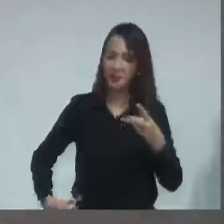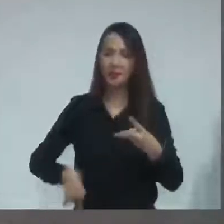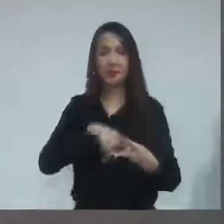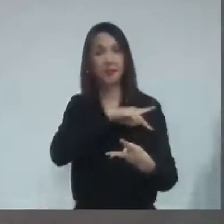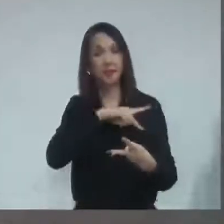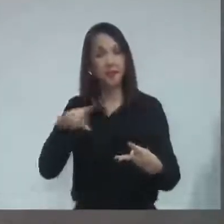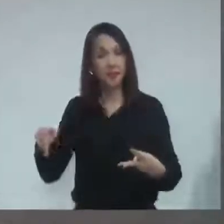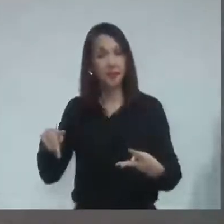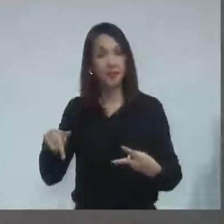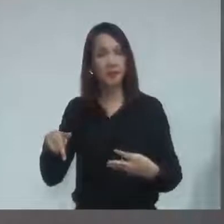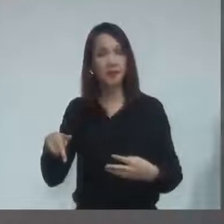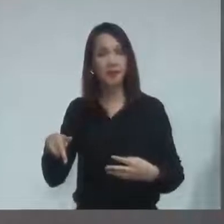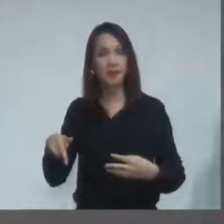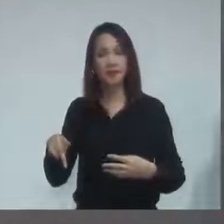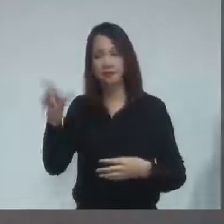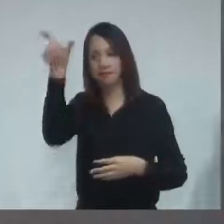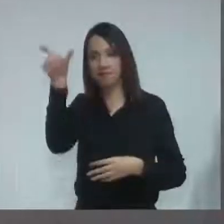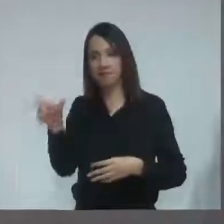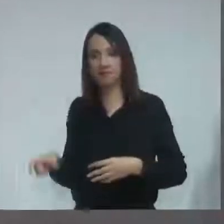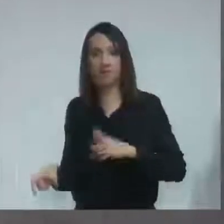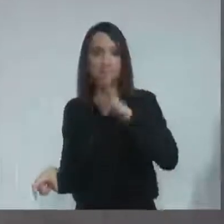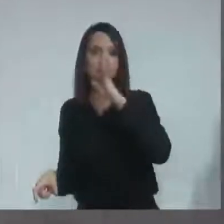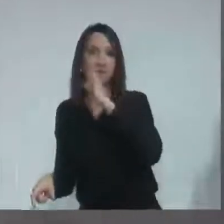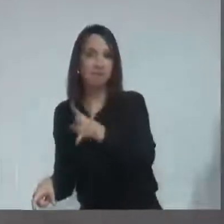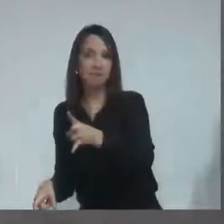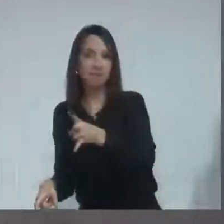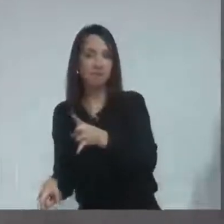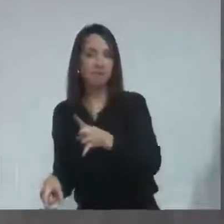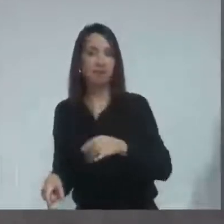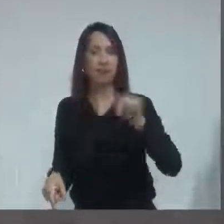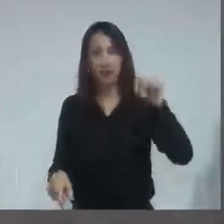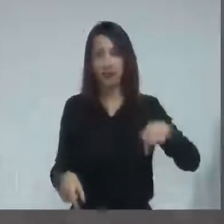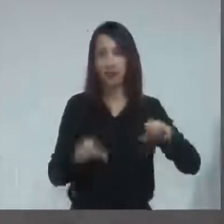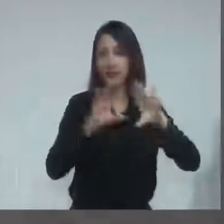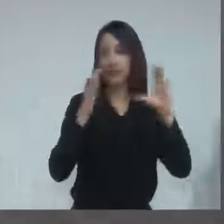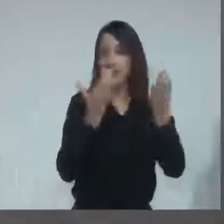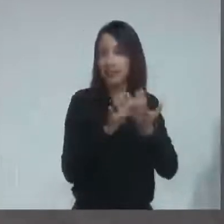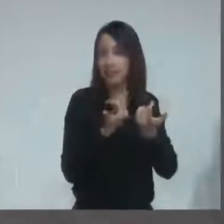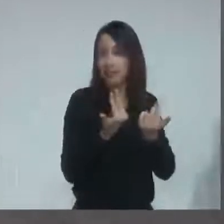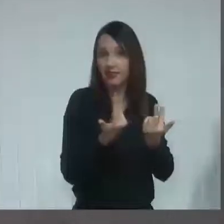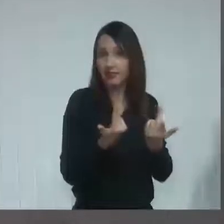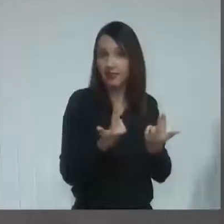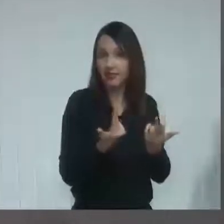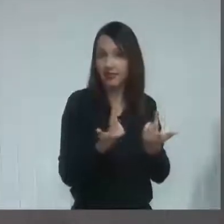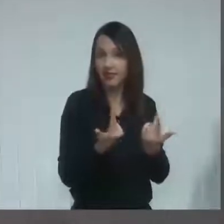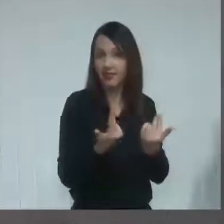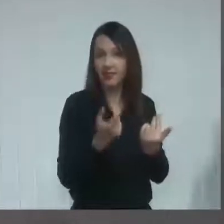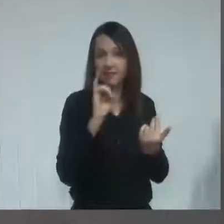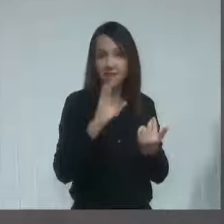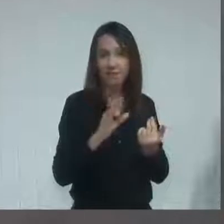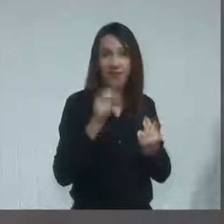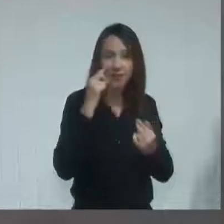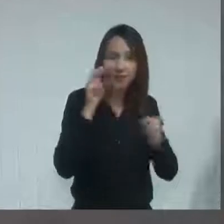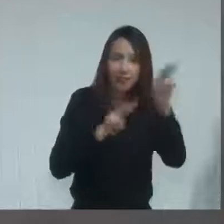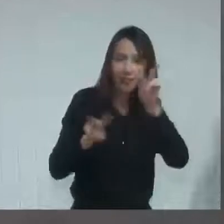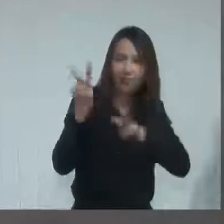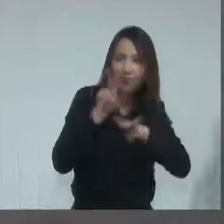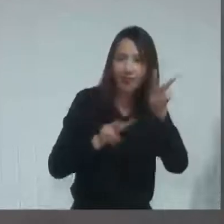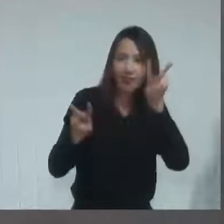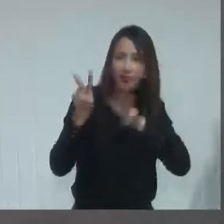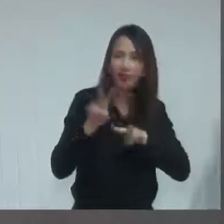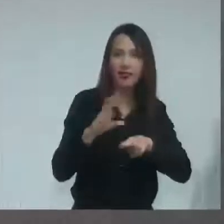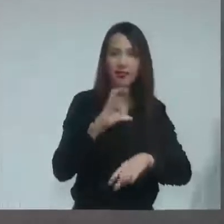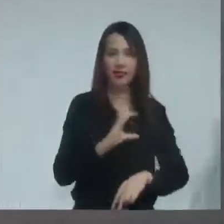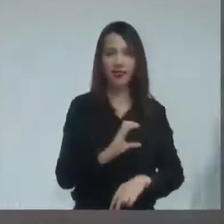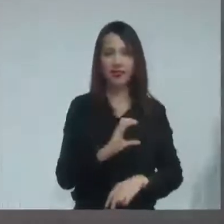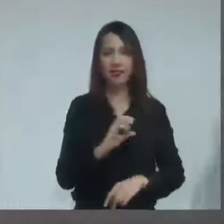tornam réus. Na Câmara é a mesma coisa. Nós saímos daquela fase de investigação. Nós não fizemos uma